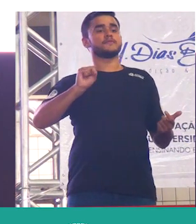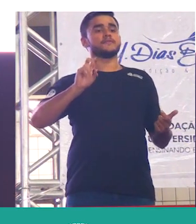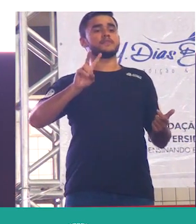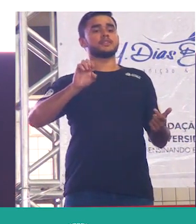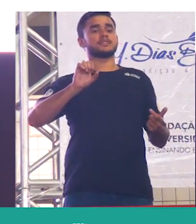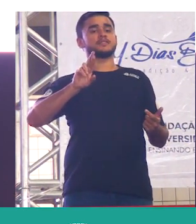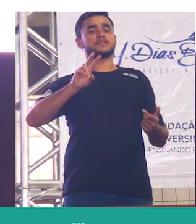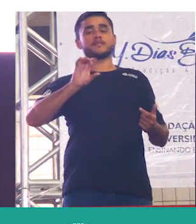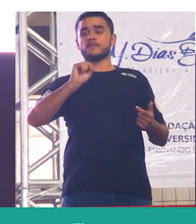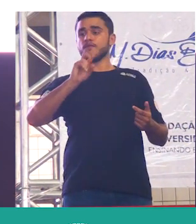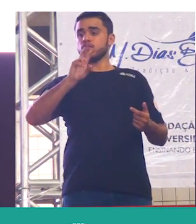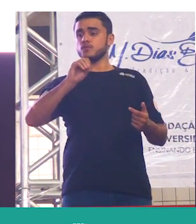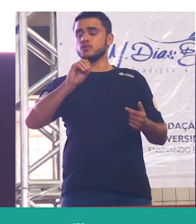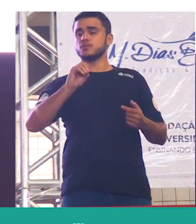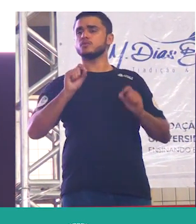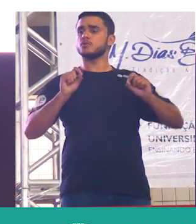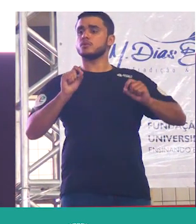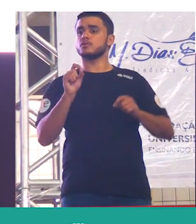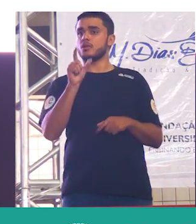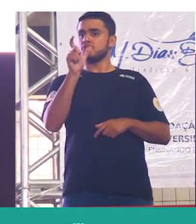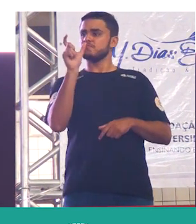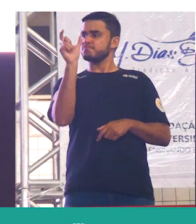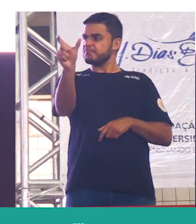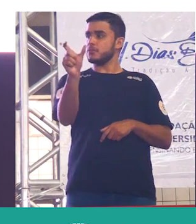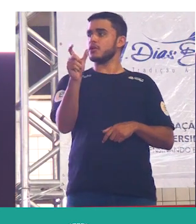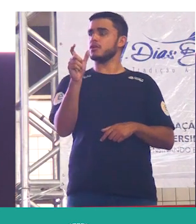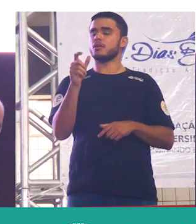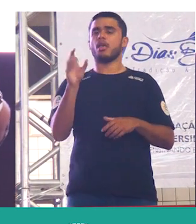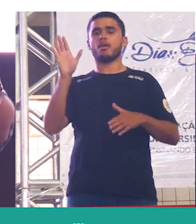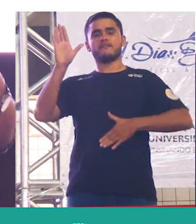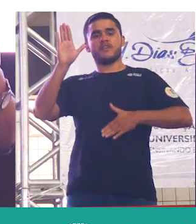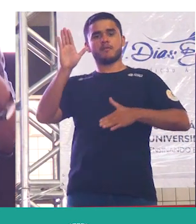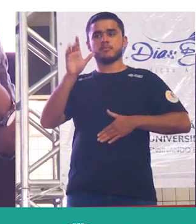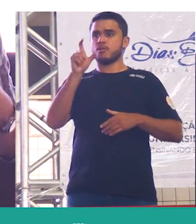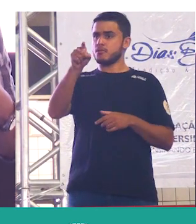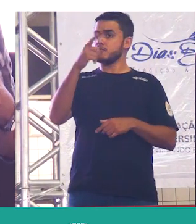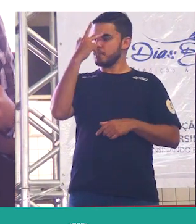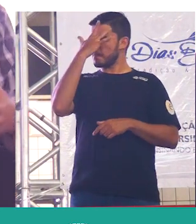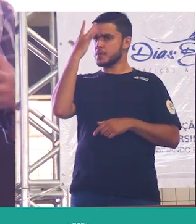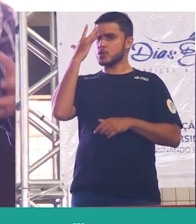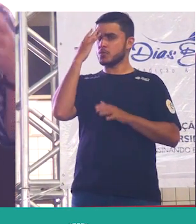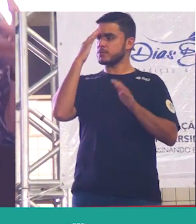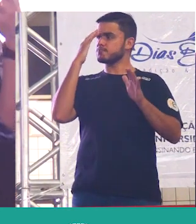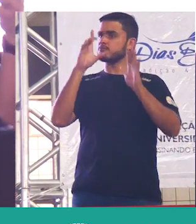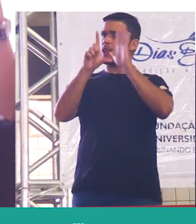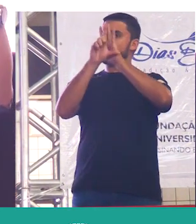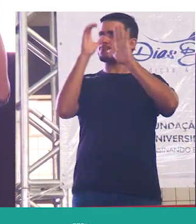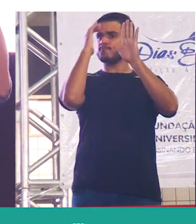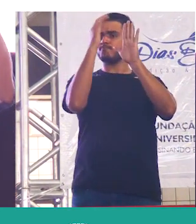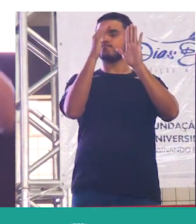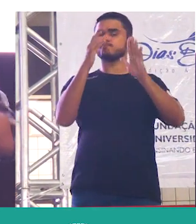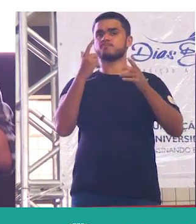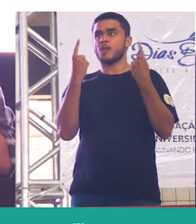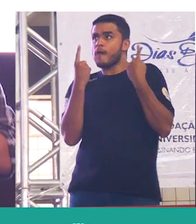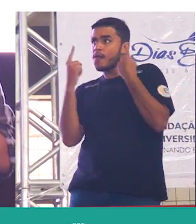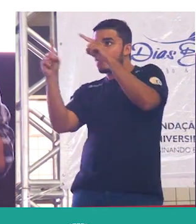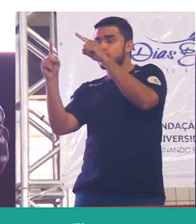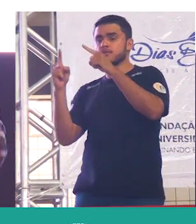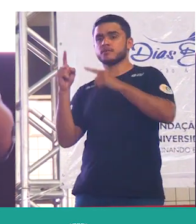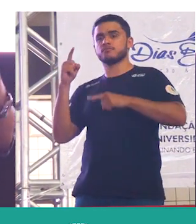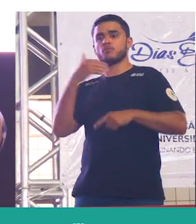era subversivo era criminoso, ameaçava o governo, ameaçava a